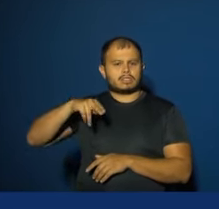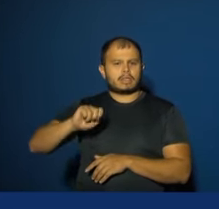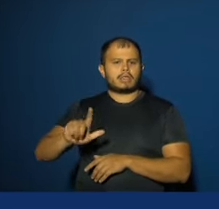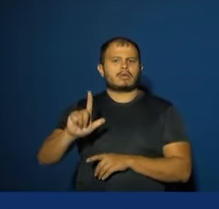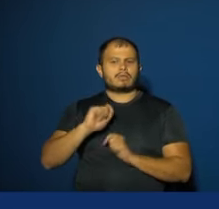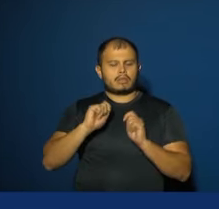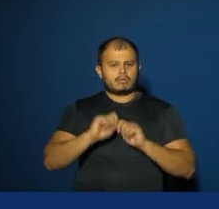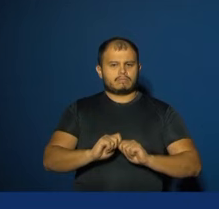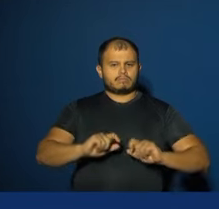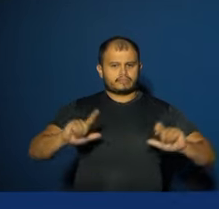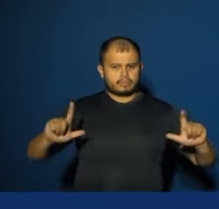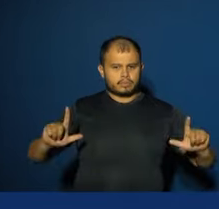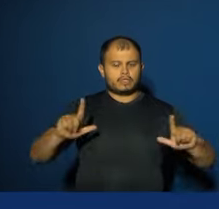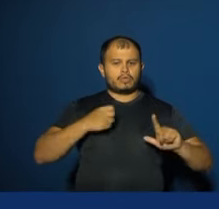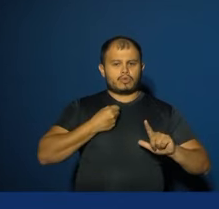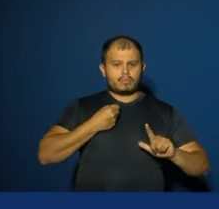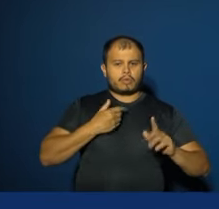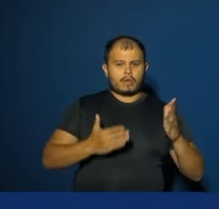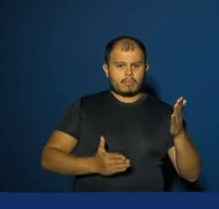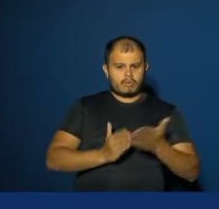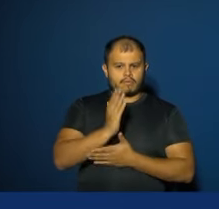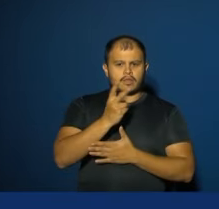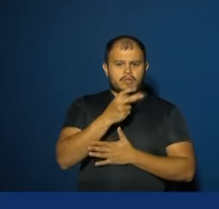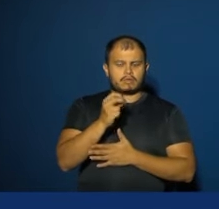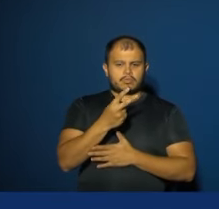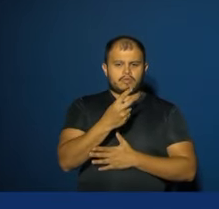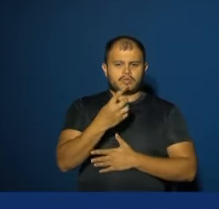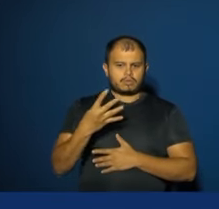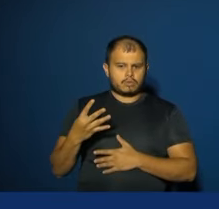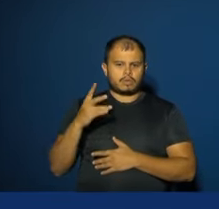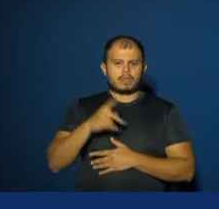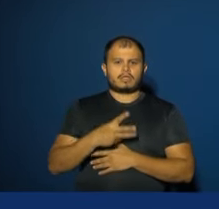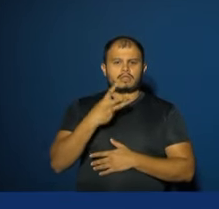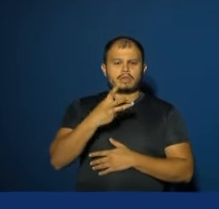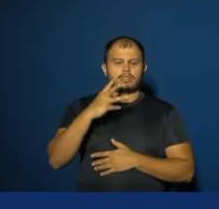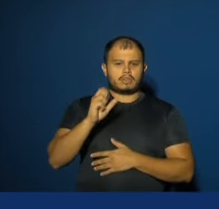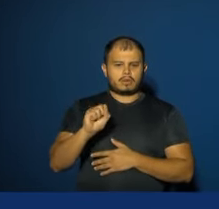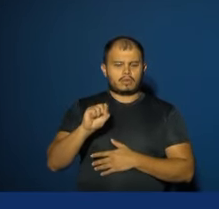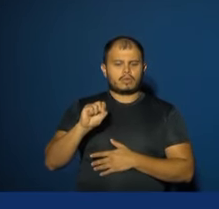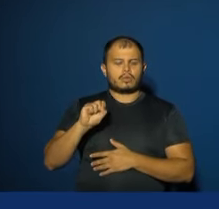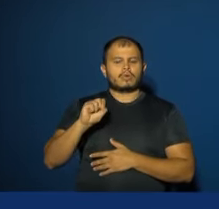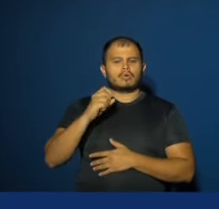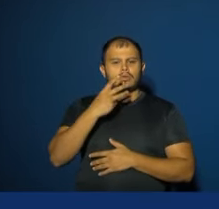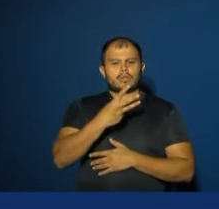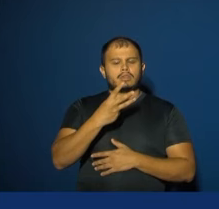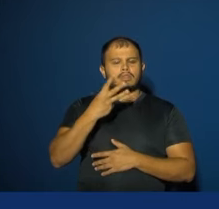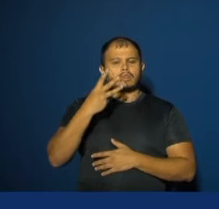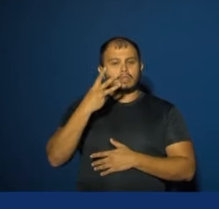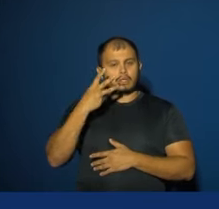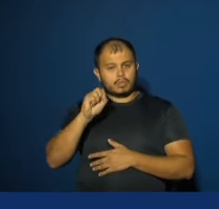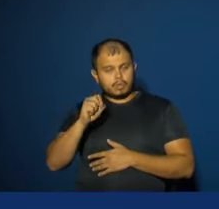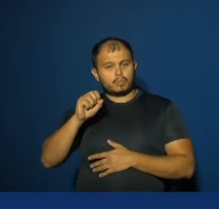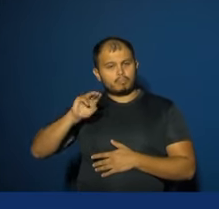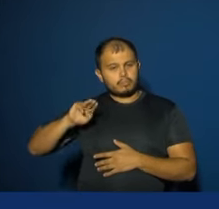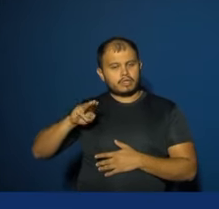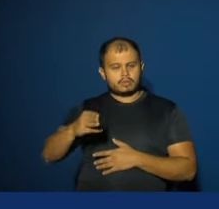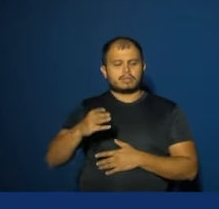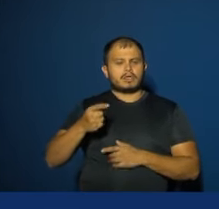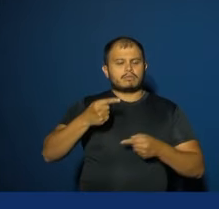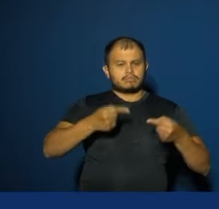número aprovado para 2024, provisoriamente, 38 bilhões de reais. Então, é discussão com a